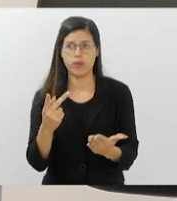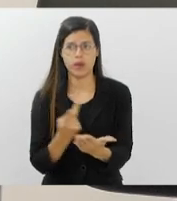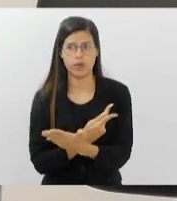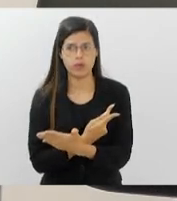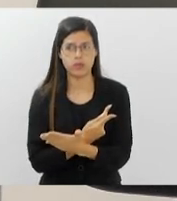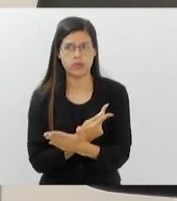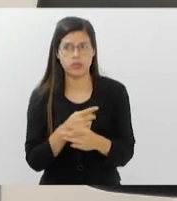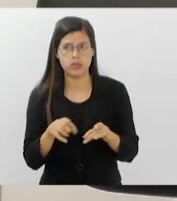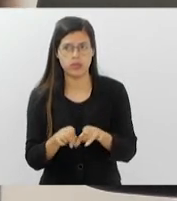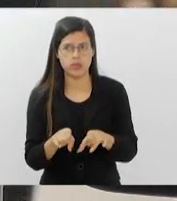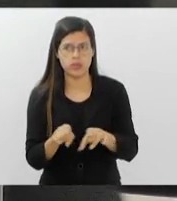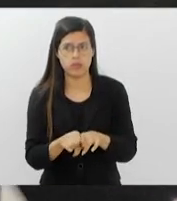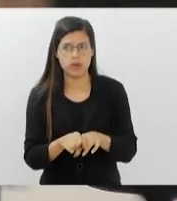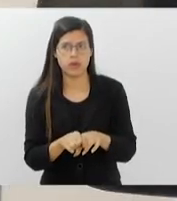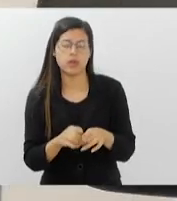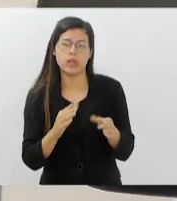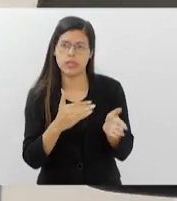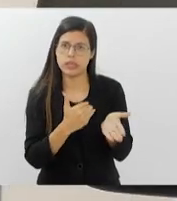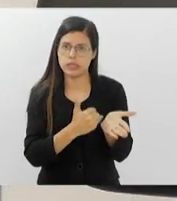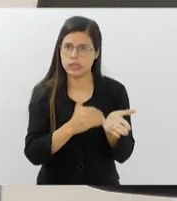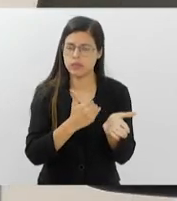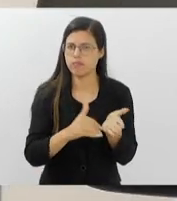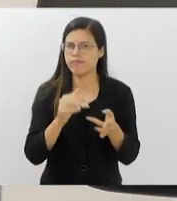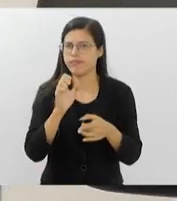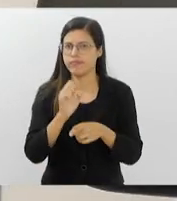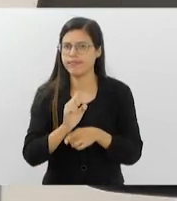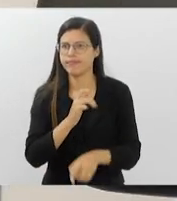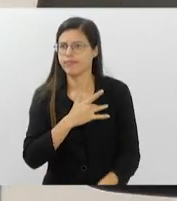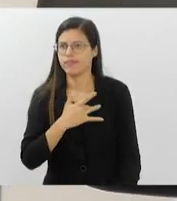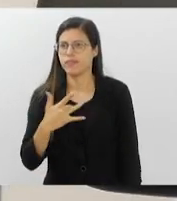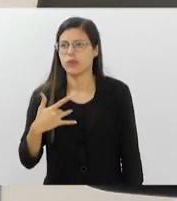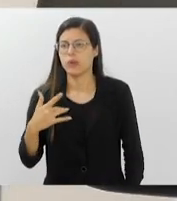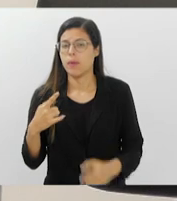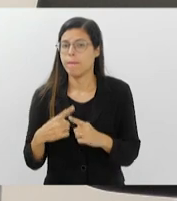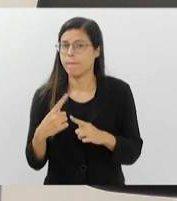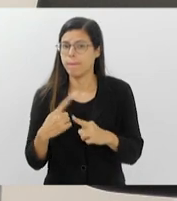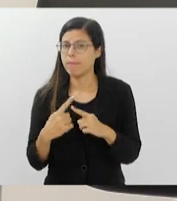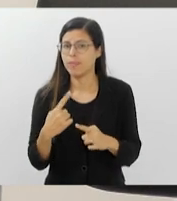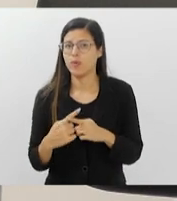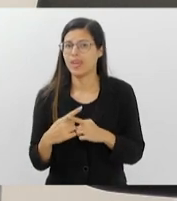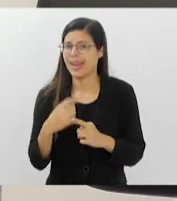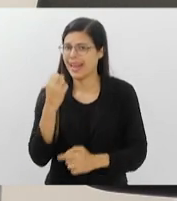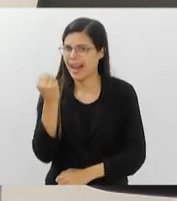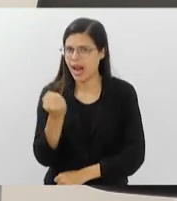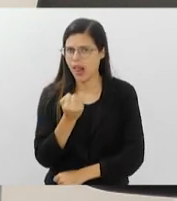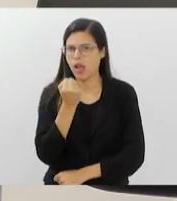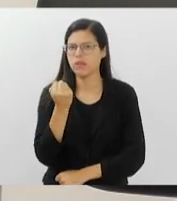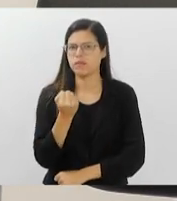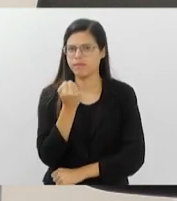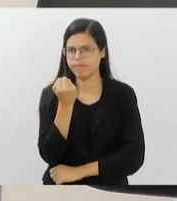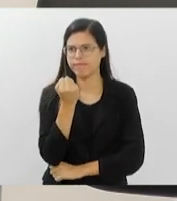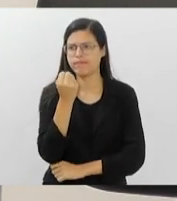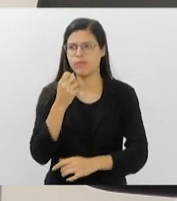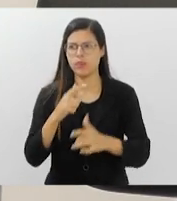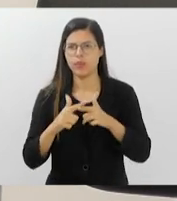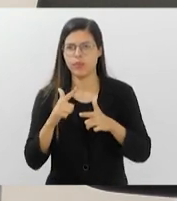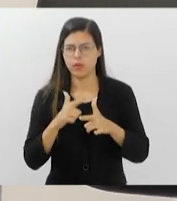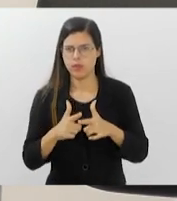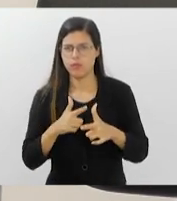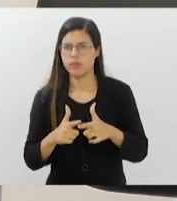secretaria de estado de saúde o é um escândalo sem precedente